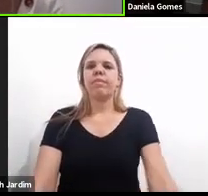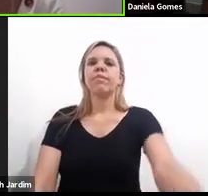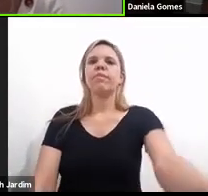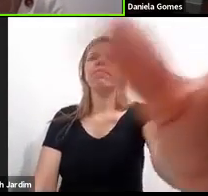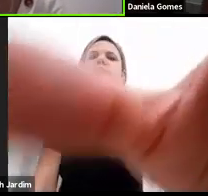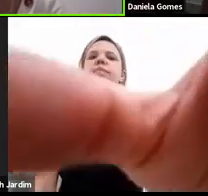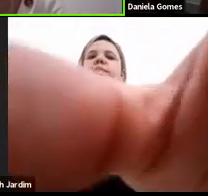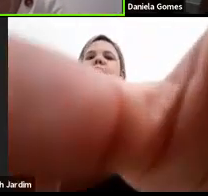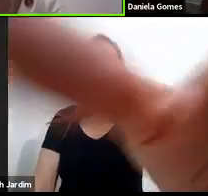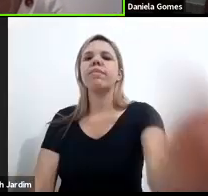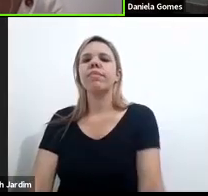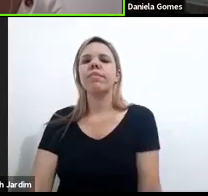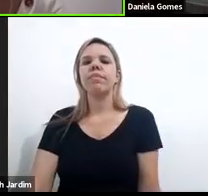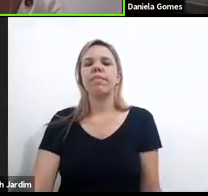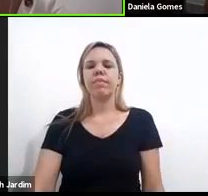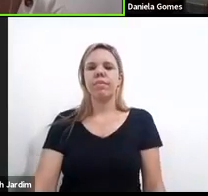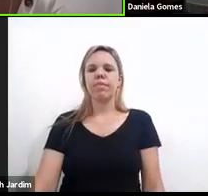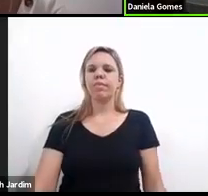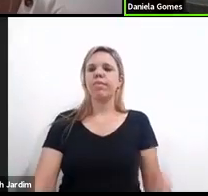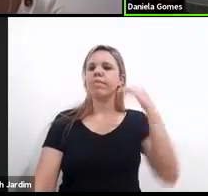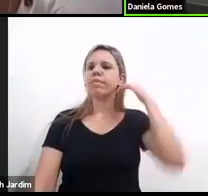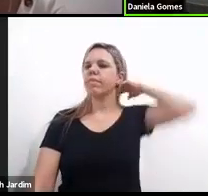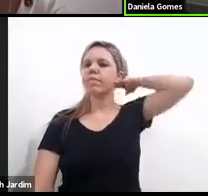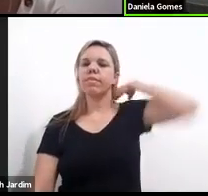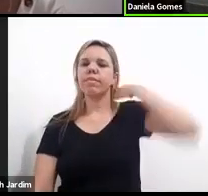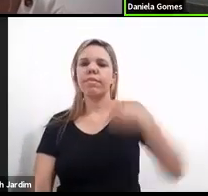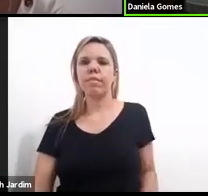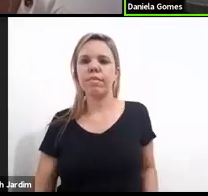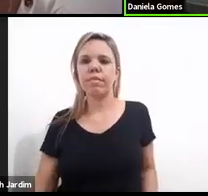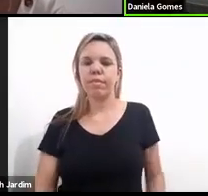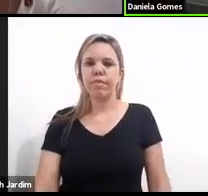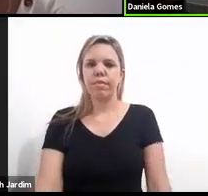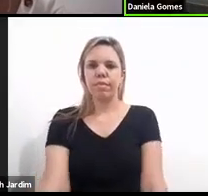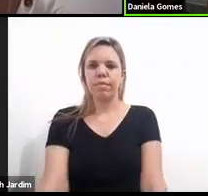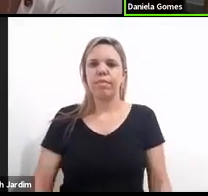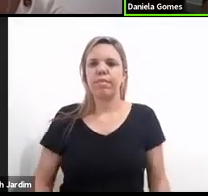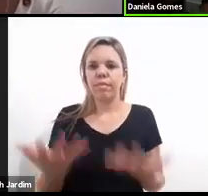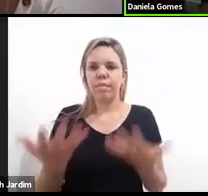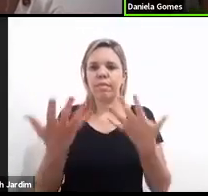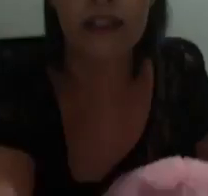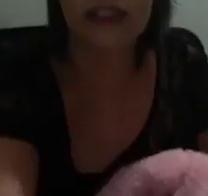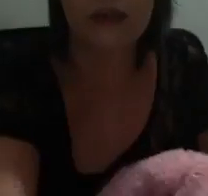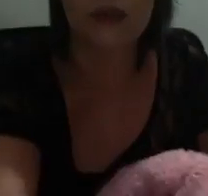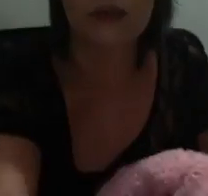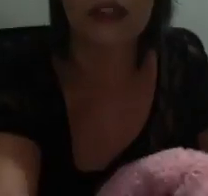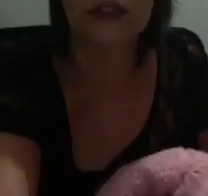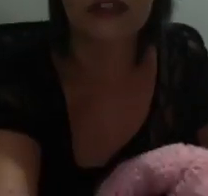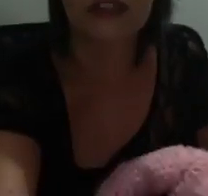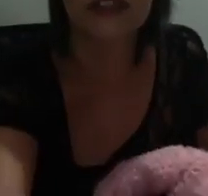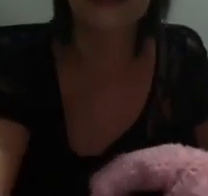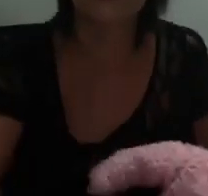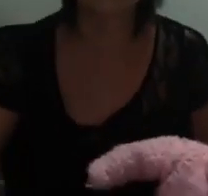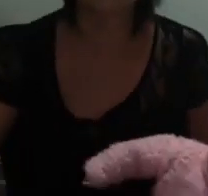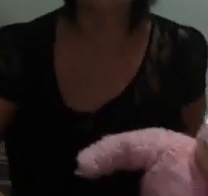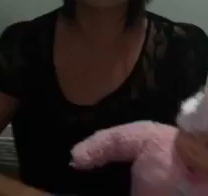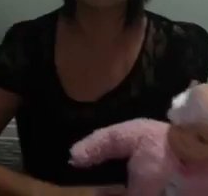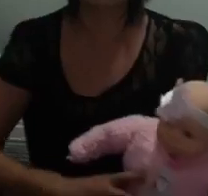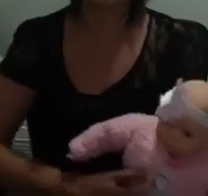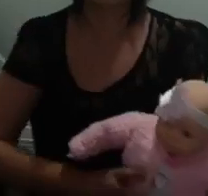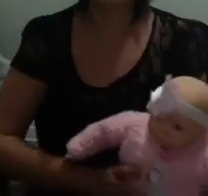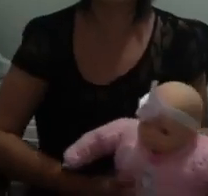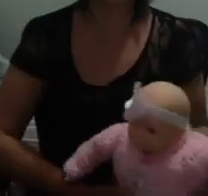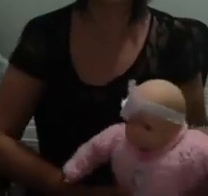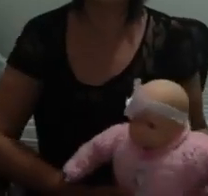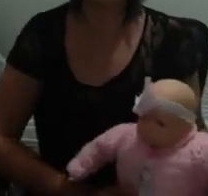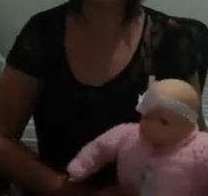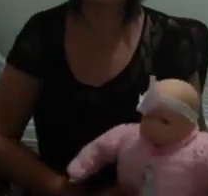Entendeu? Vê se fica bom. Se quiser, eu posso ficar em pé também. Deixa eu baixar um pouquinho a tela do meu computador, que às vezes não ajuda.